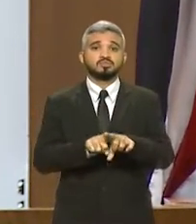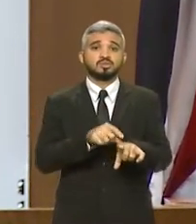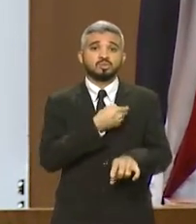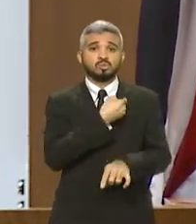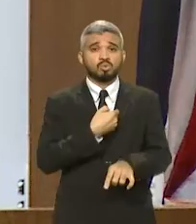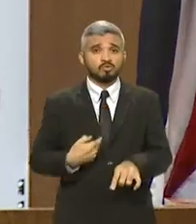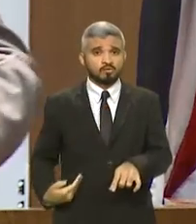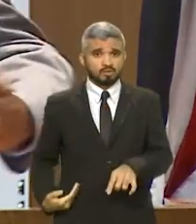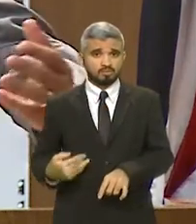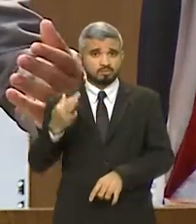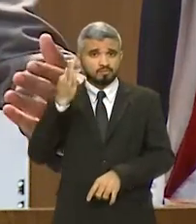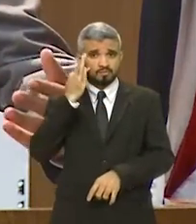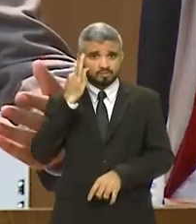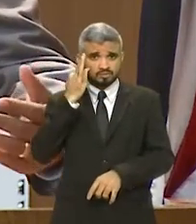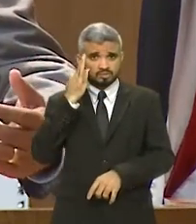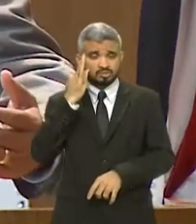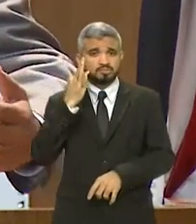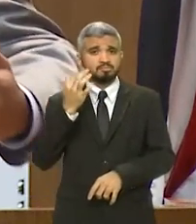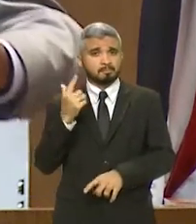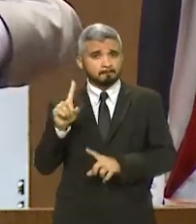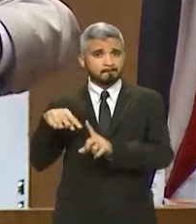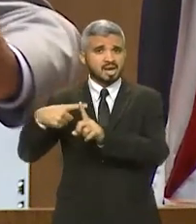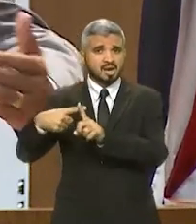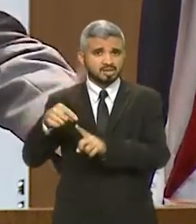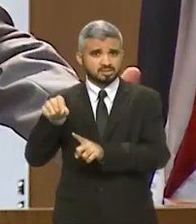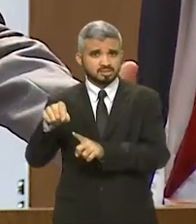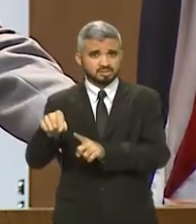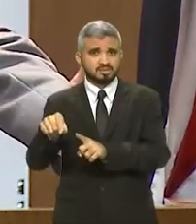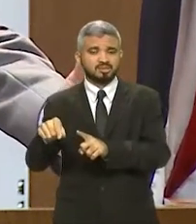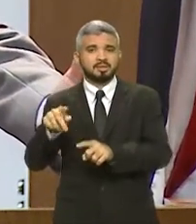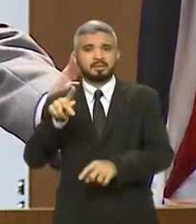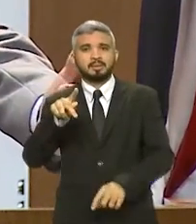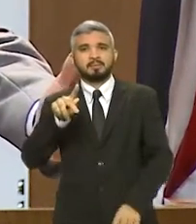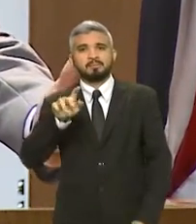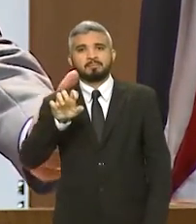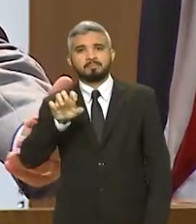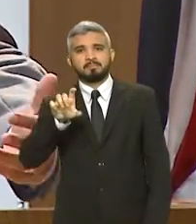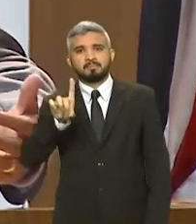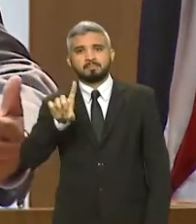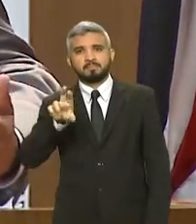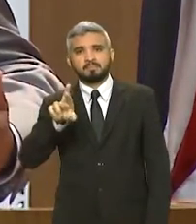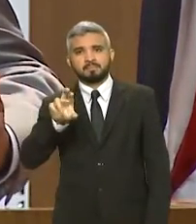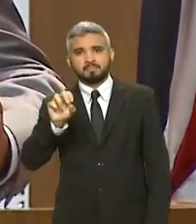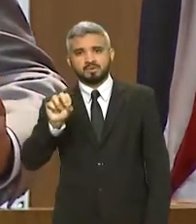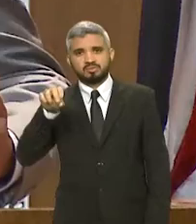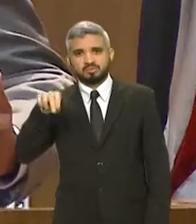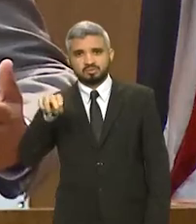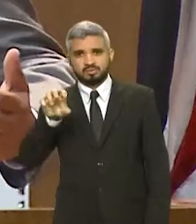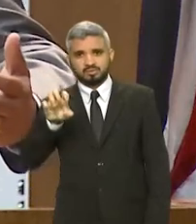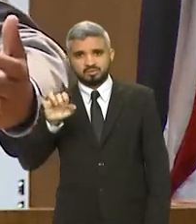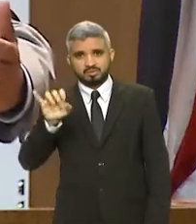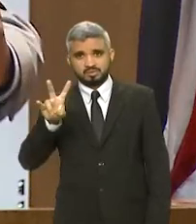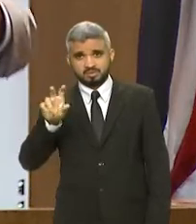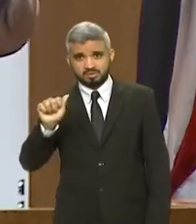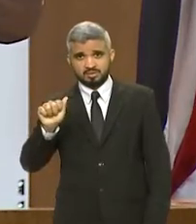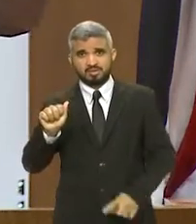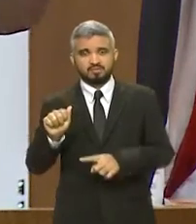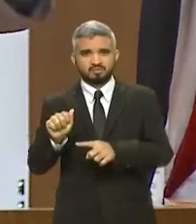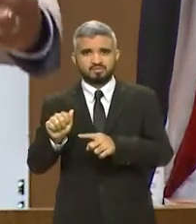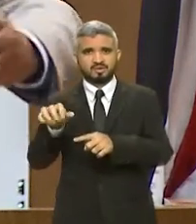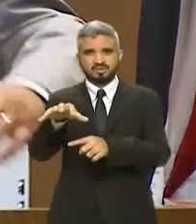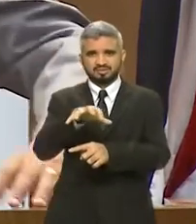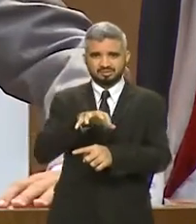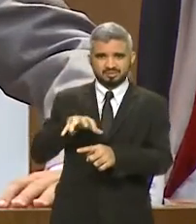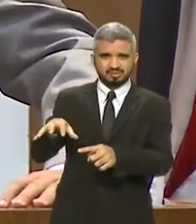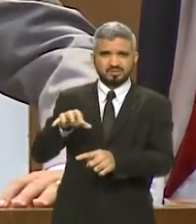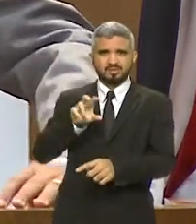grande Imperatriz, que é da Pedro Neiva de Santana. Ajudará a região da Vila Lobão, Vila